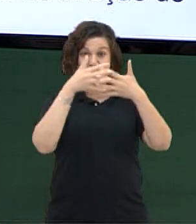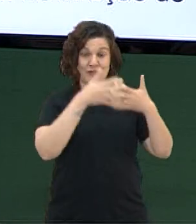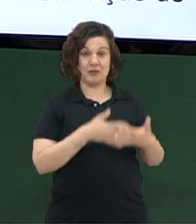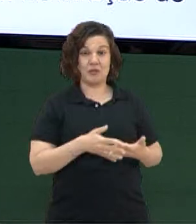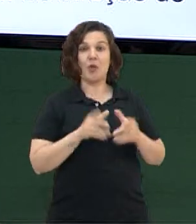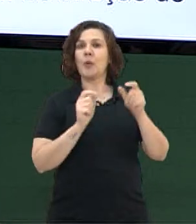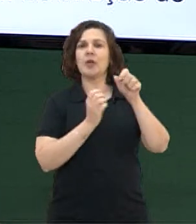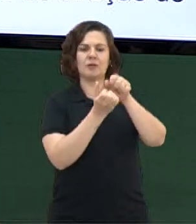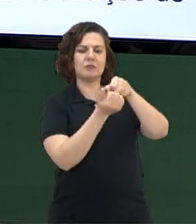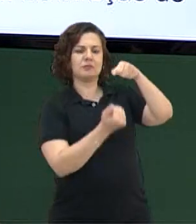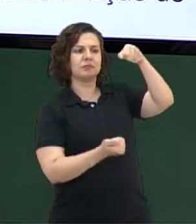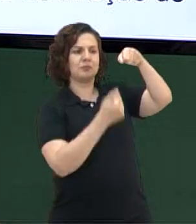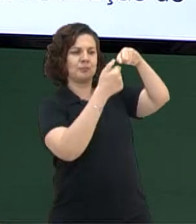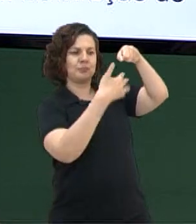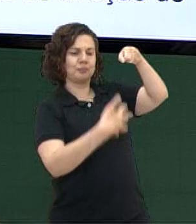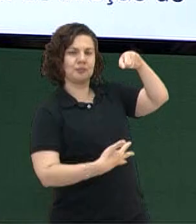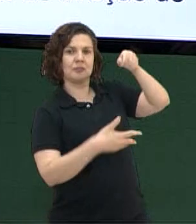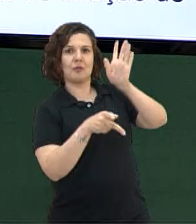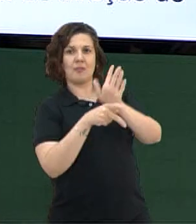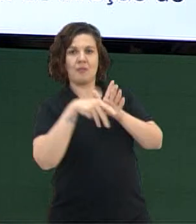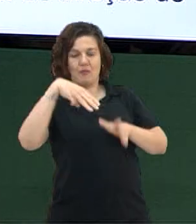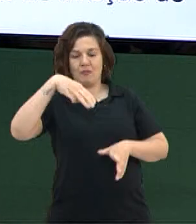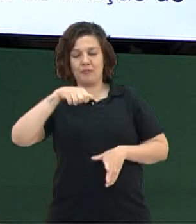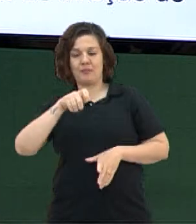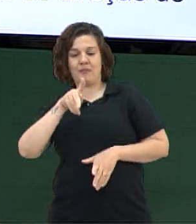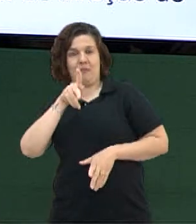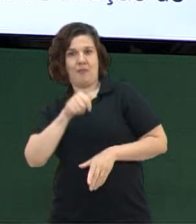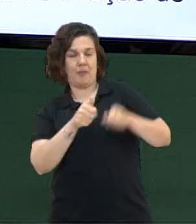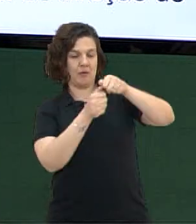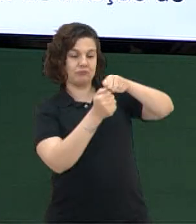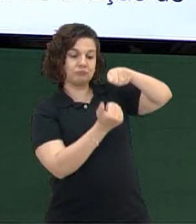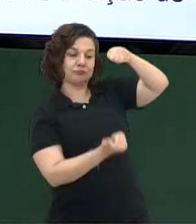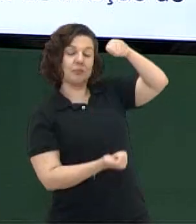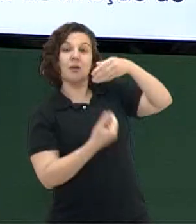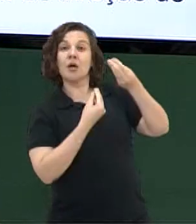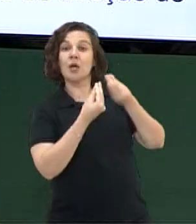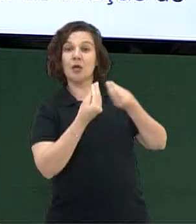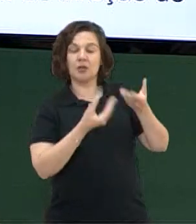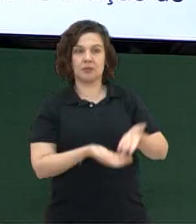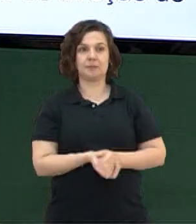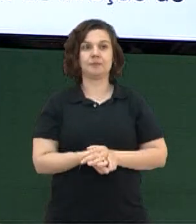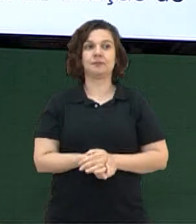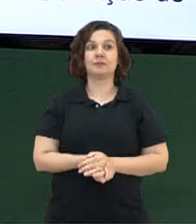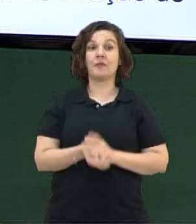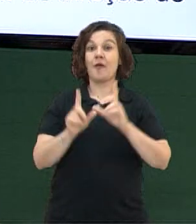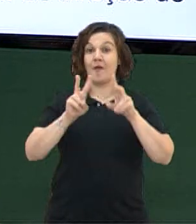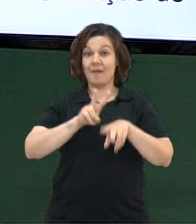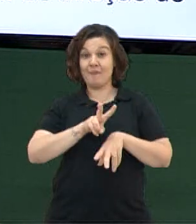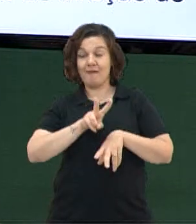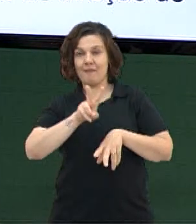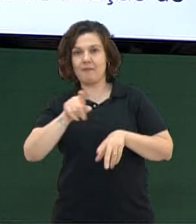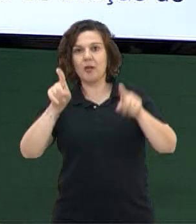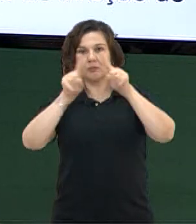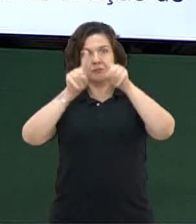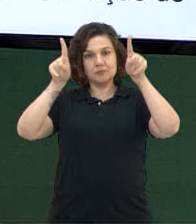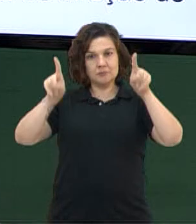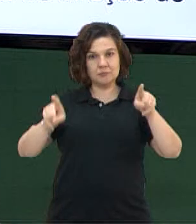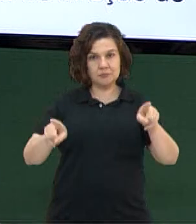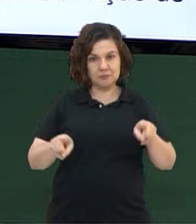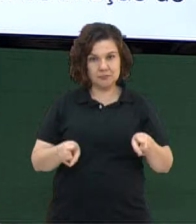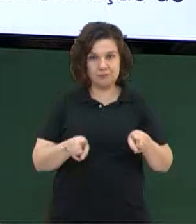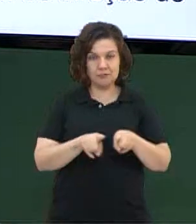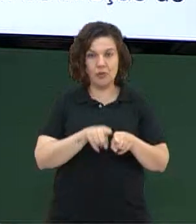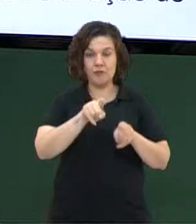elementos da cartografia, os elementos que compõem um mapa. E vai ficar no Drive, lá no ambiente do Google